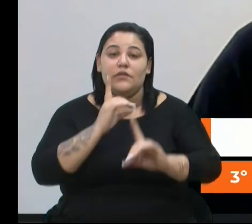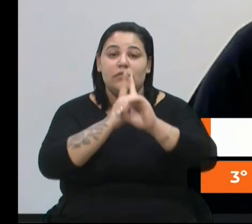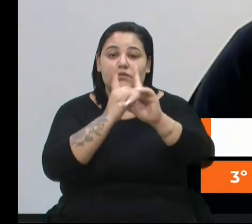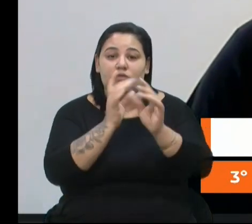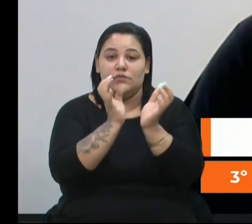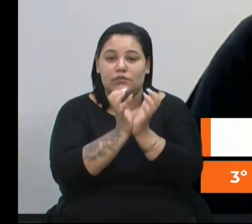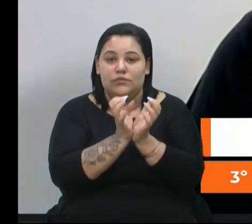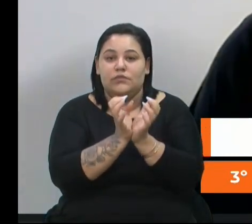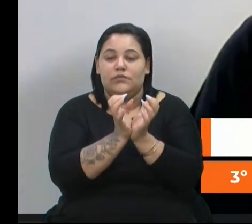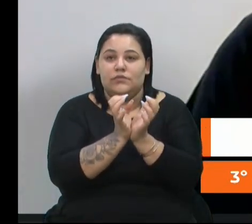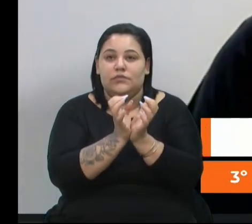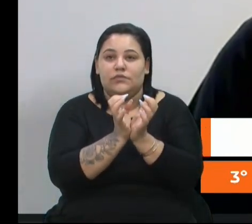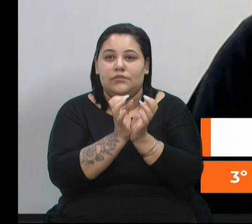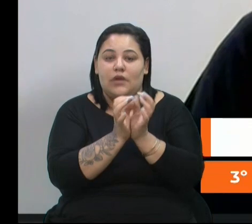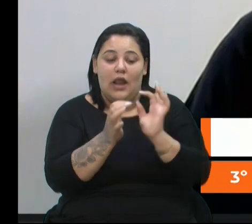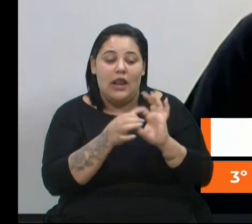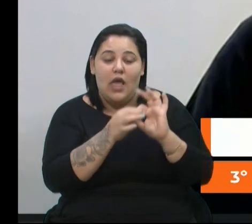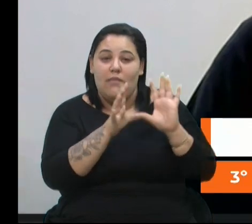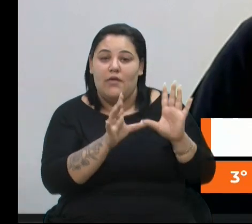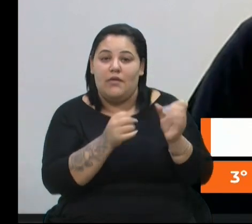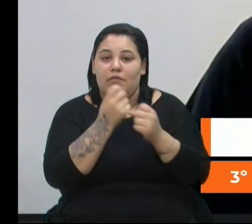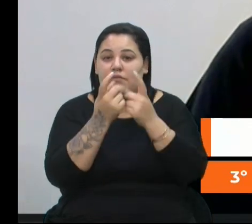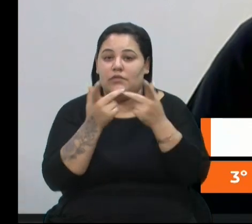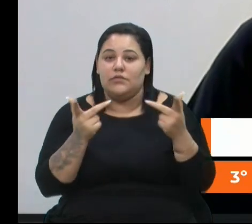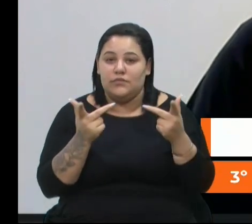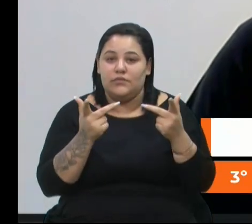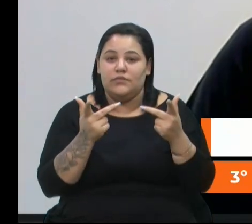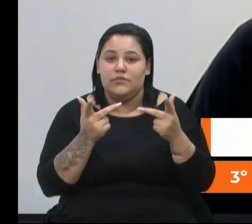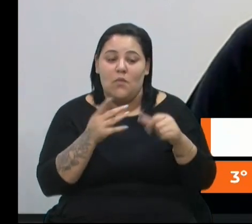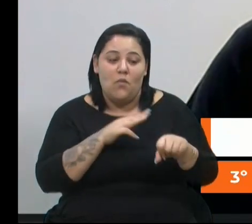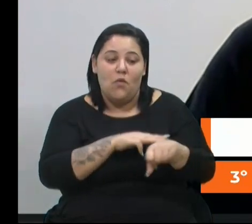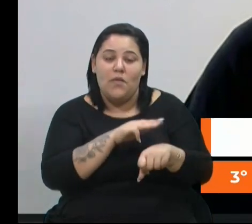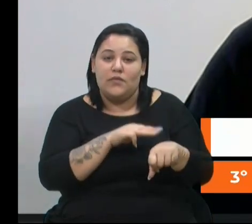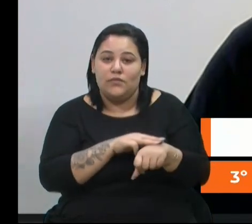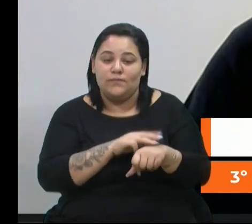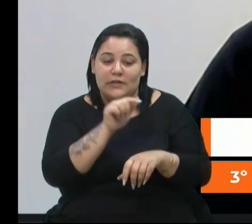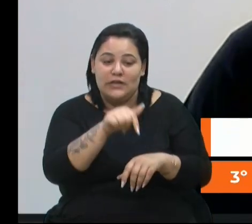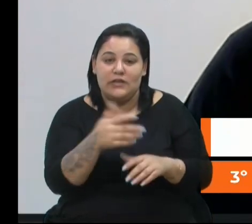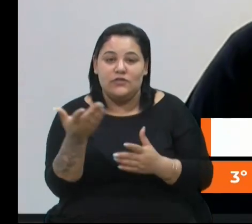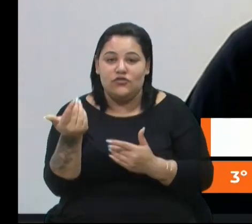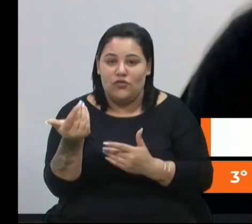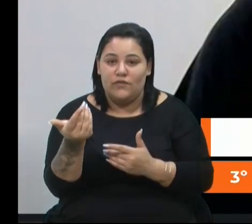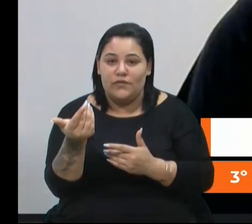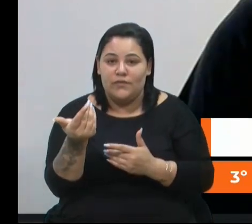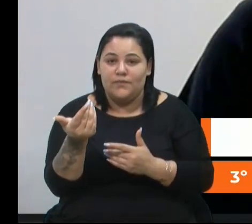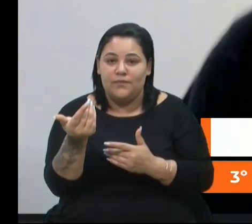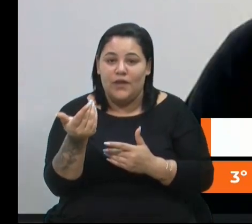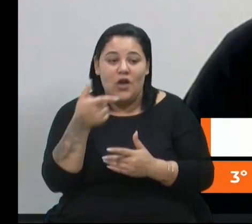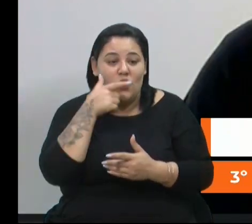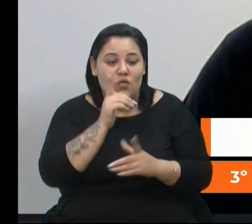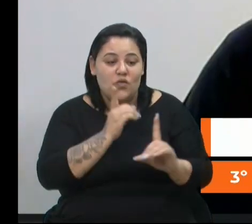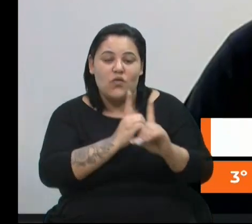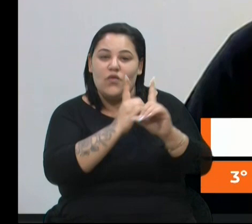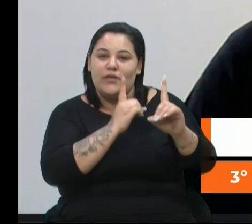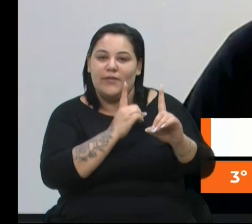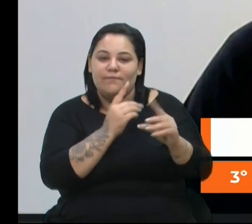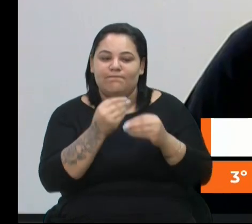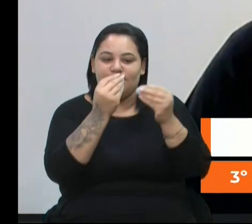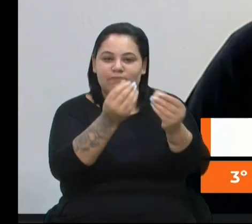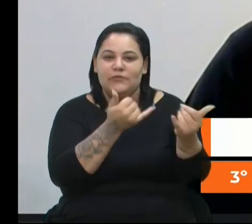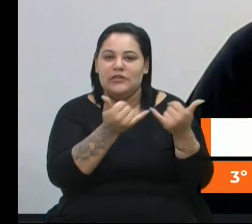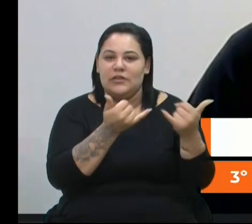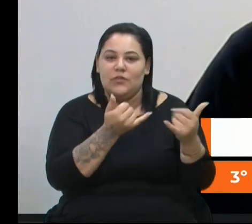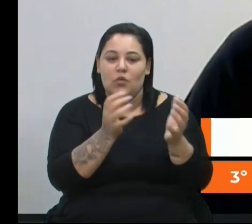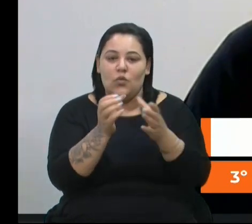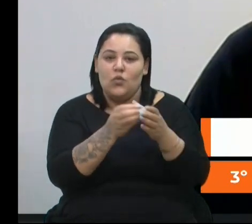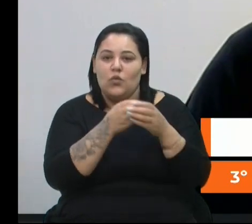grupos, disponibilizar alguns momentos para que esses jovens possam se encontrar. Vou dar como exemplo um dos grupos que eu